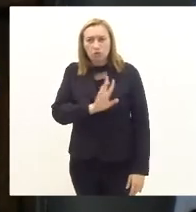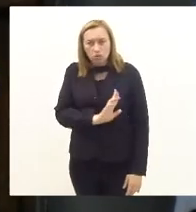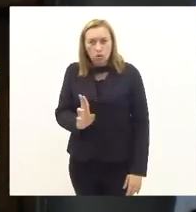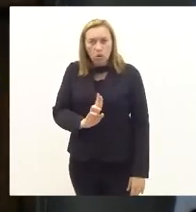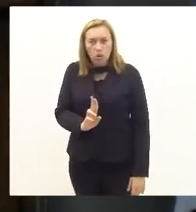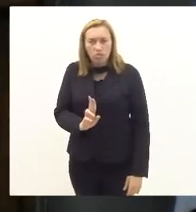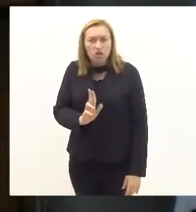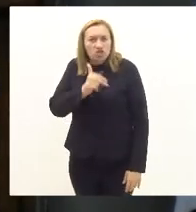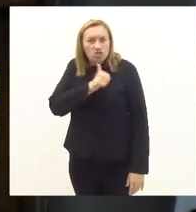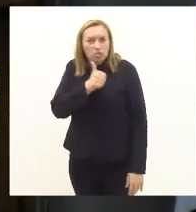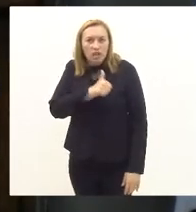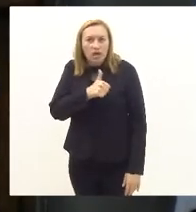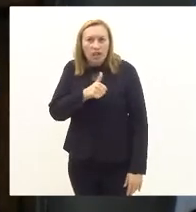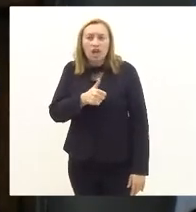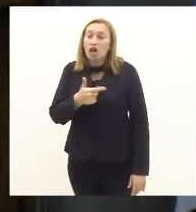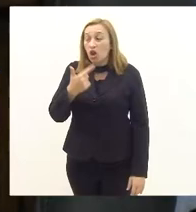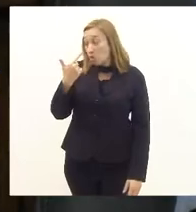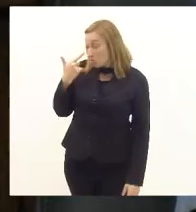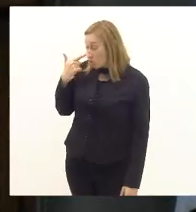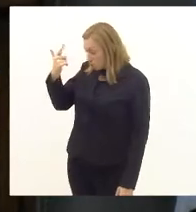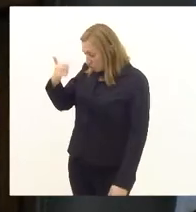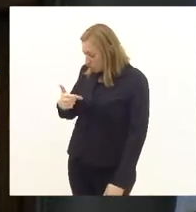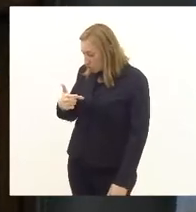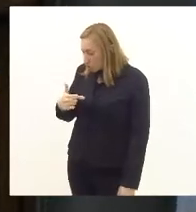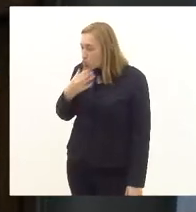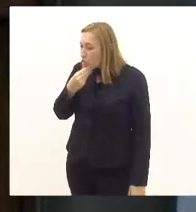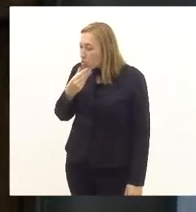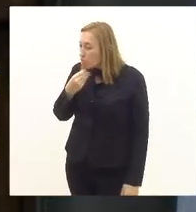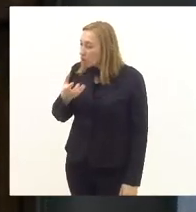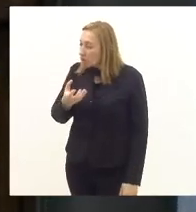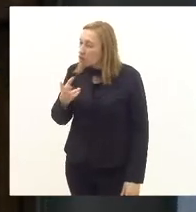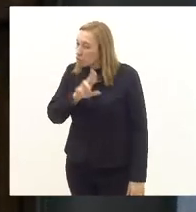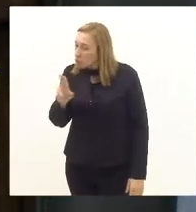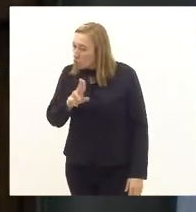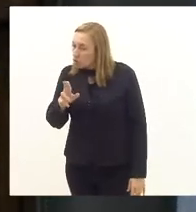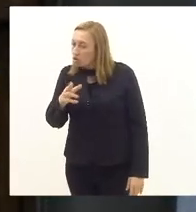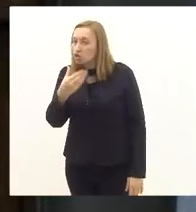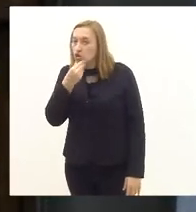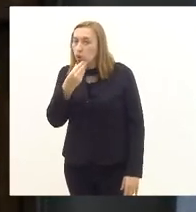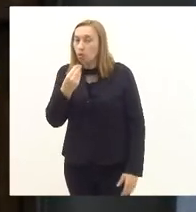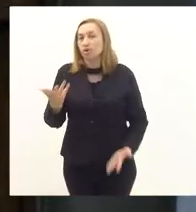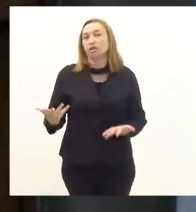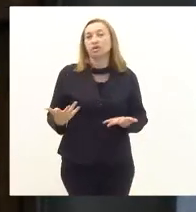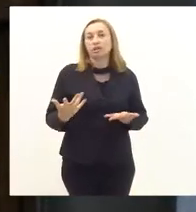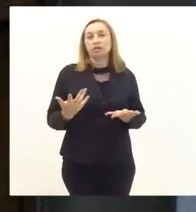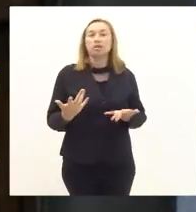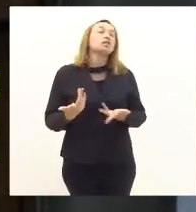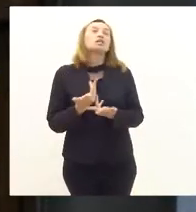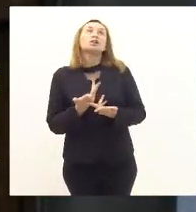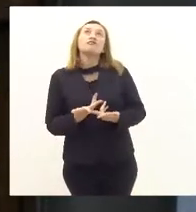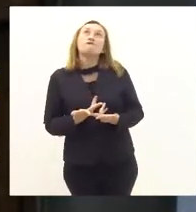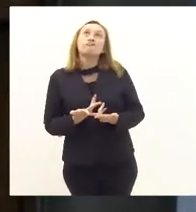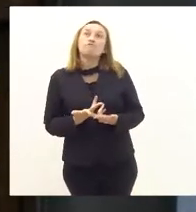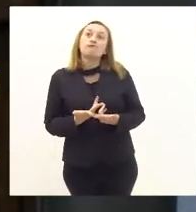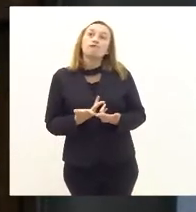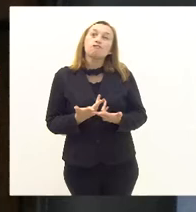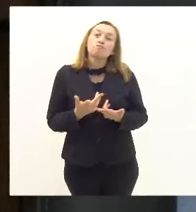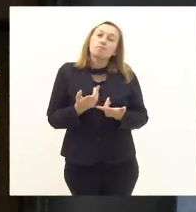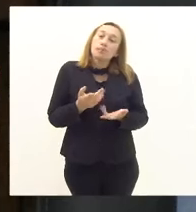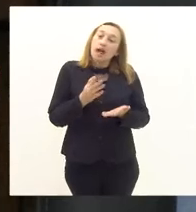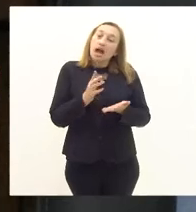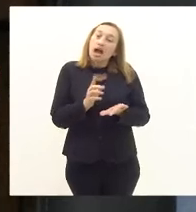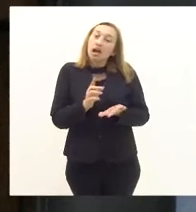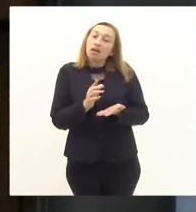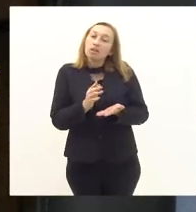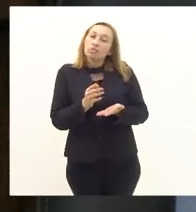como feminino, eu me vejo como homem, quero ter o meu nome masculino. E ali, muitos não, mas